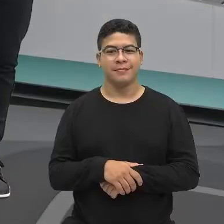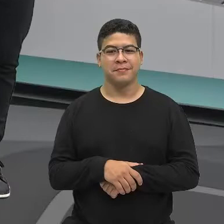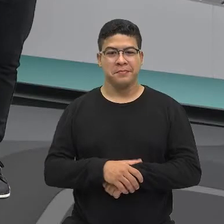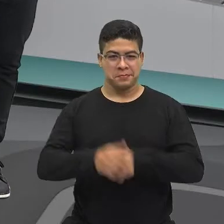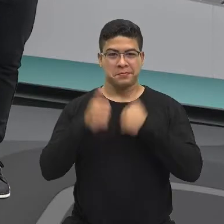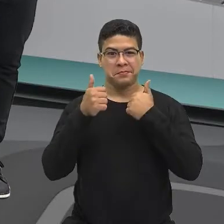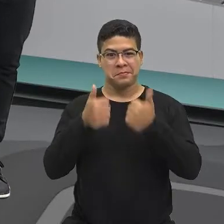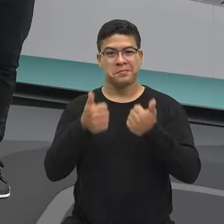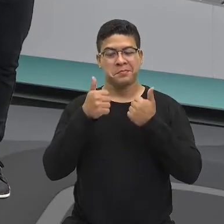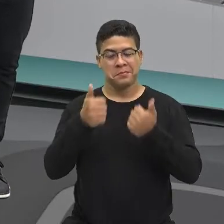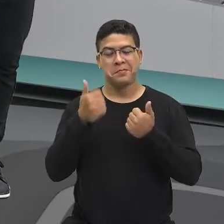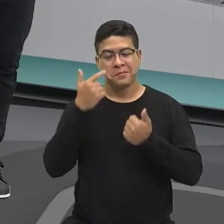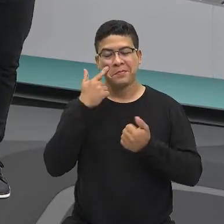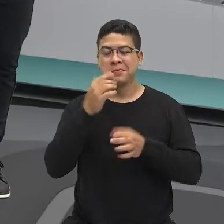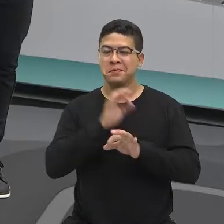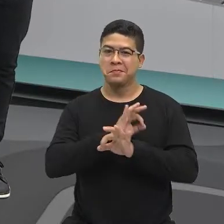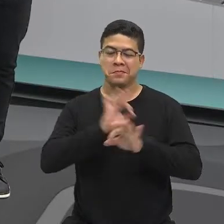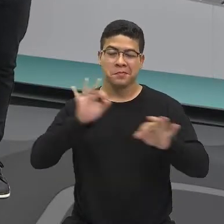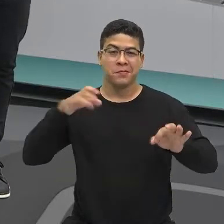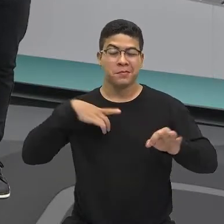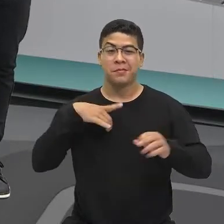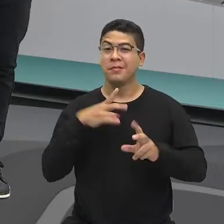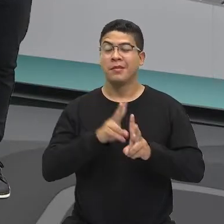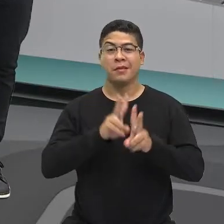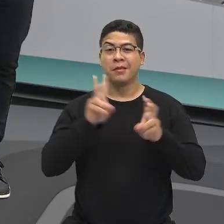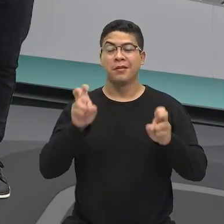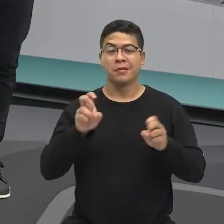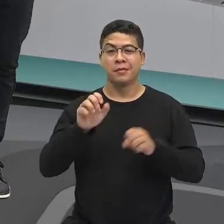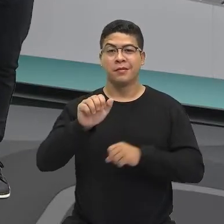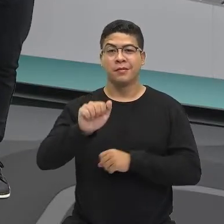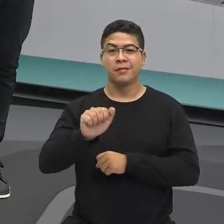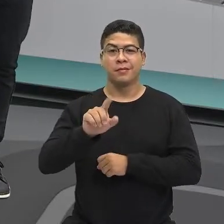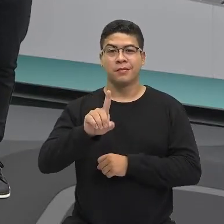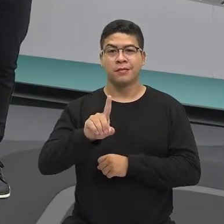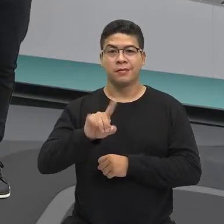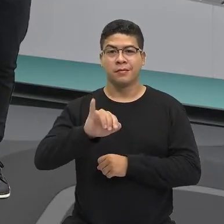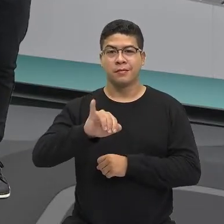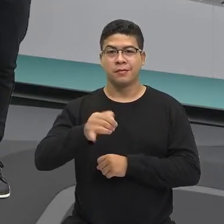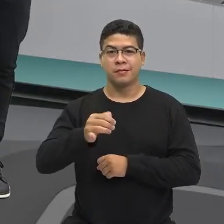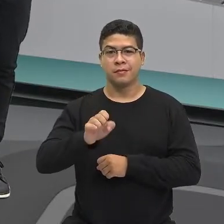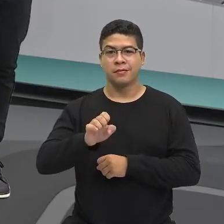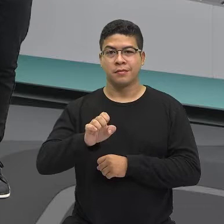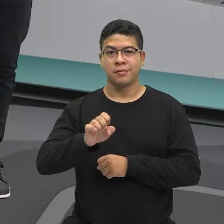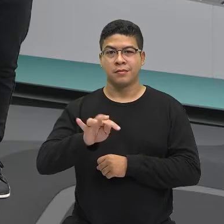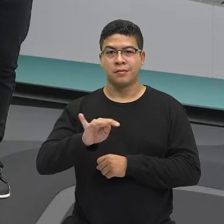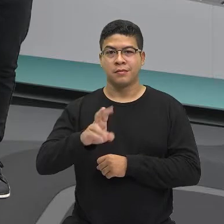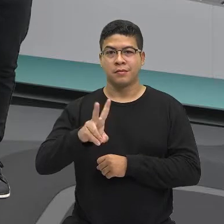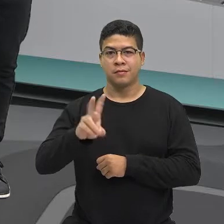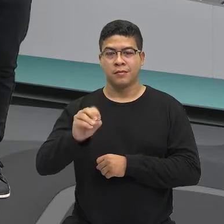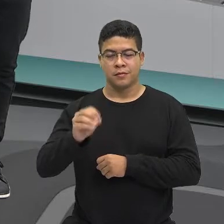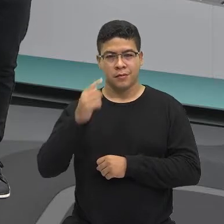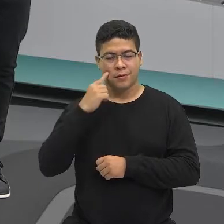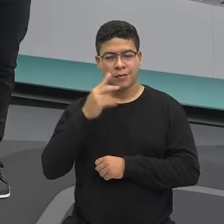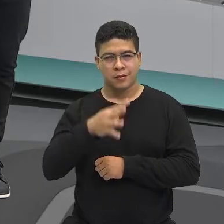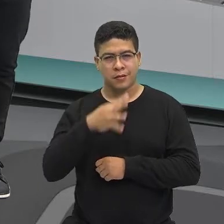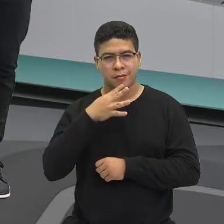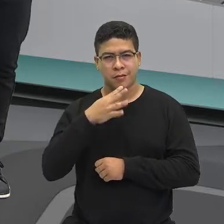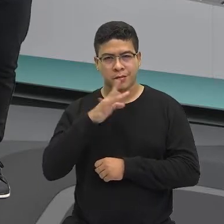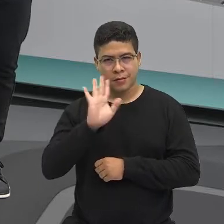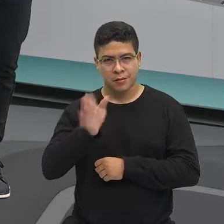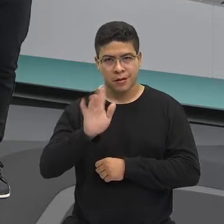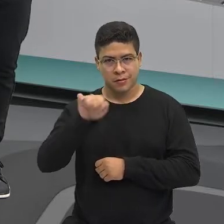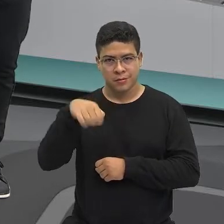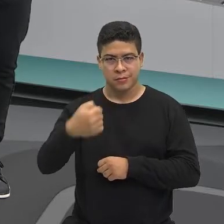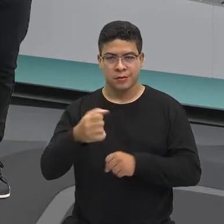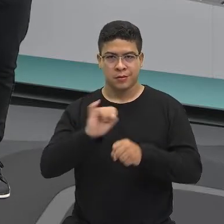Muito bem, muito bem, muito bem. Vamos falar sobre adjetivo. Eu tenho certeza que você já conhece o que é um adjetivo. Adjetivo,